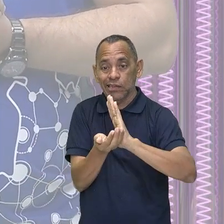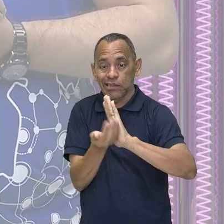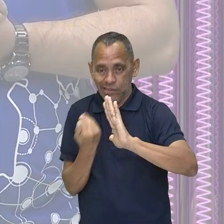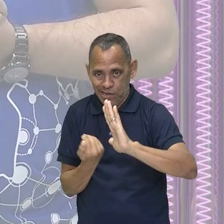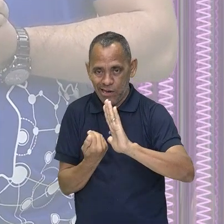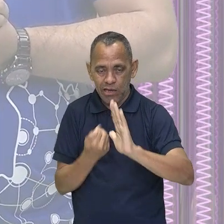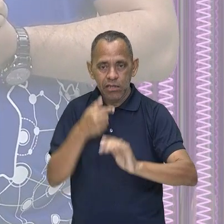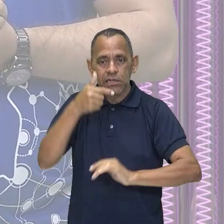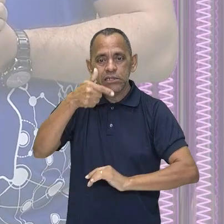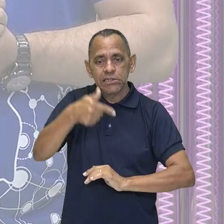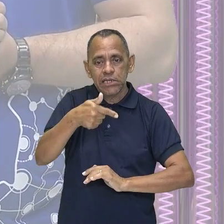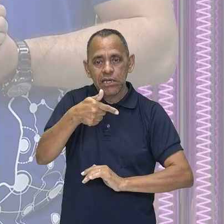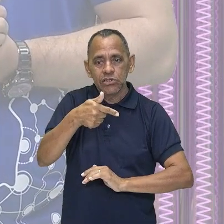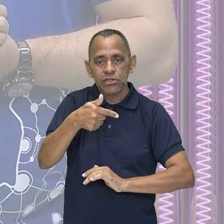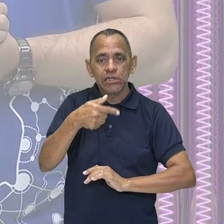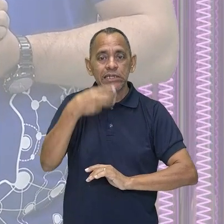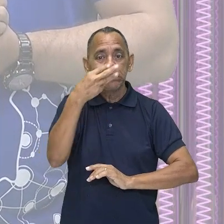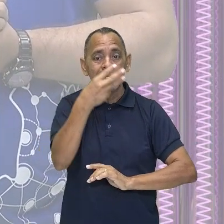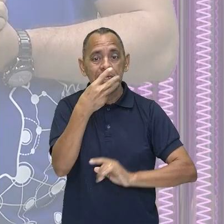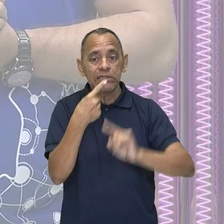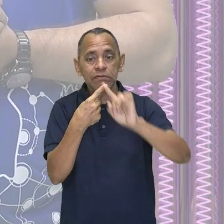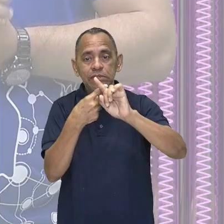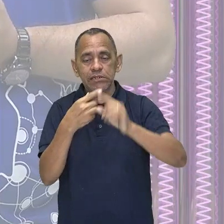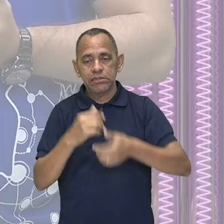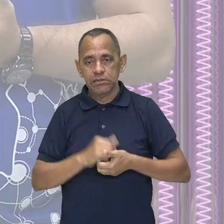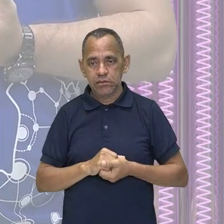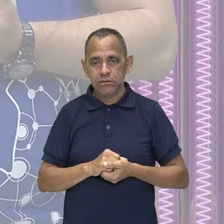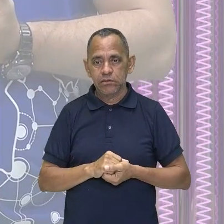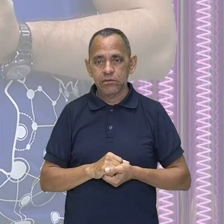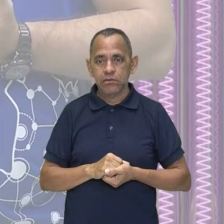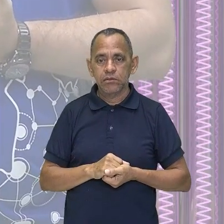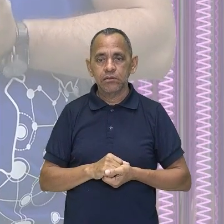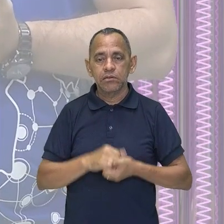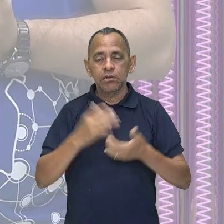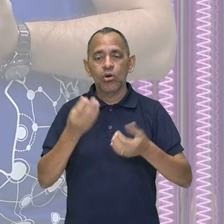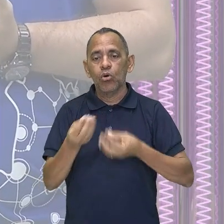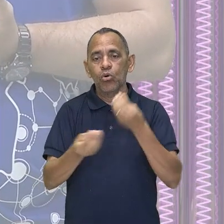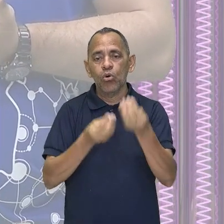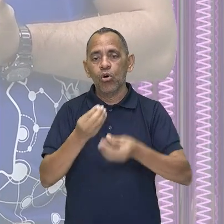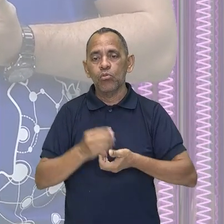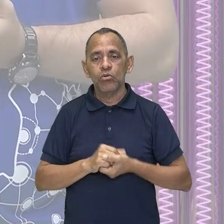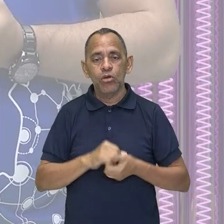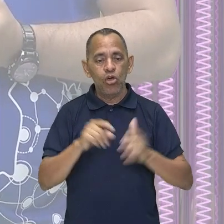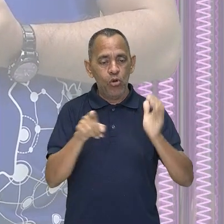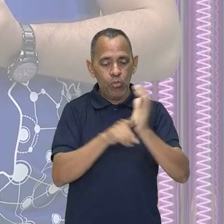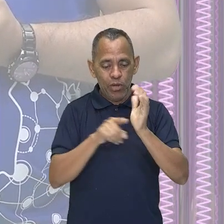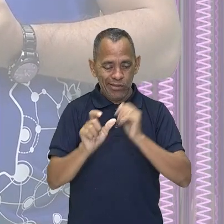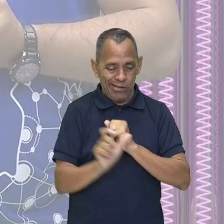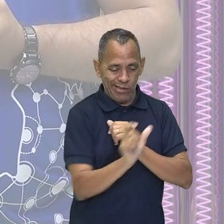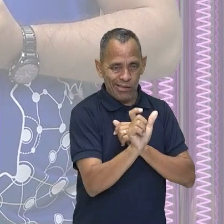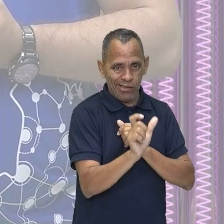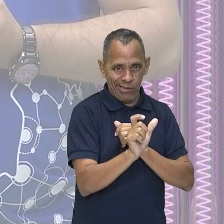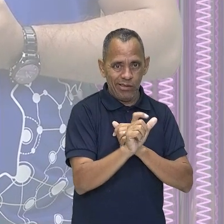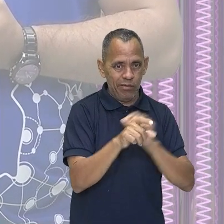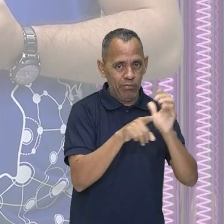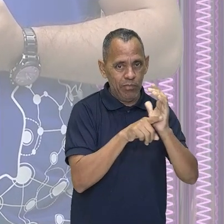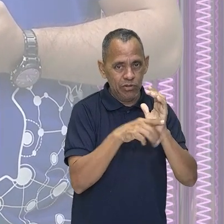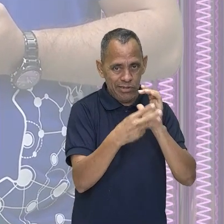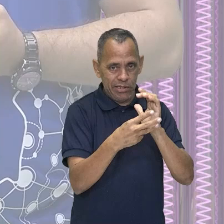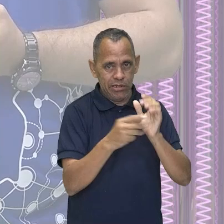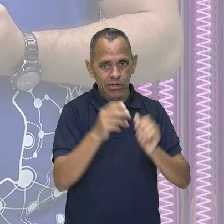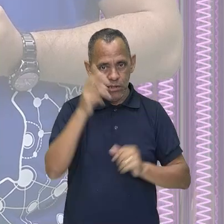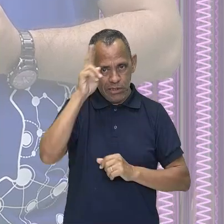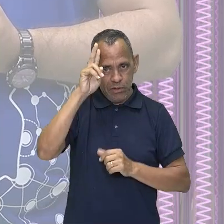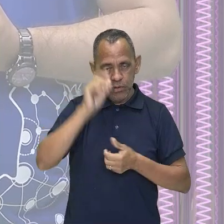7 3 vezes, né? Então, eu vou, como o menos está no primeiro, lembre, quando